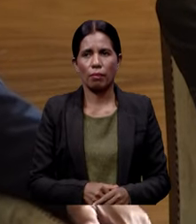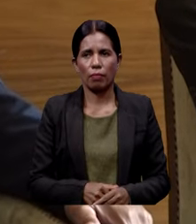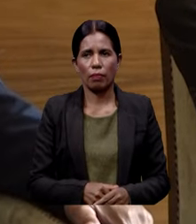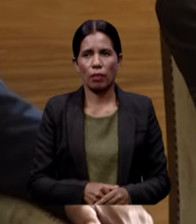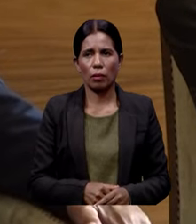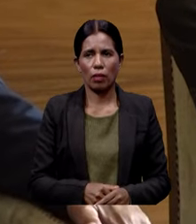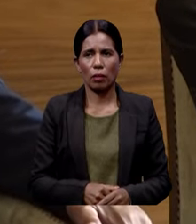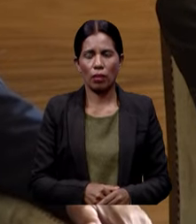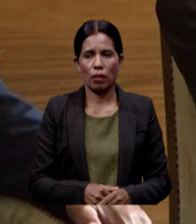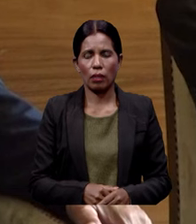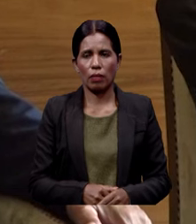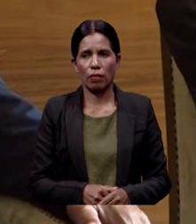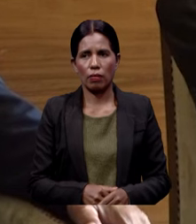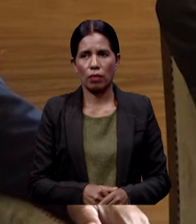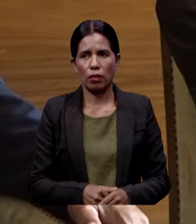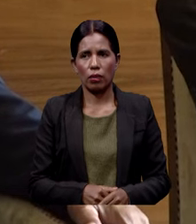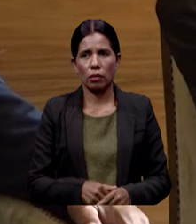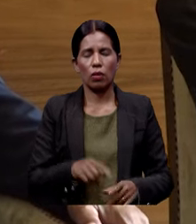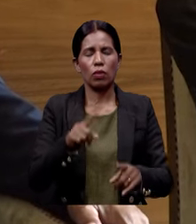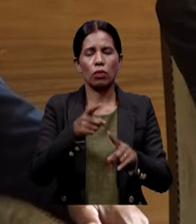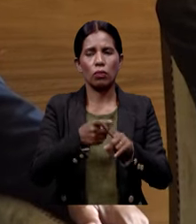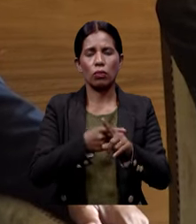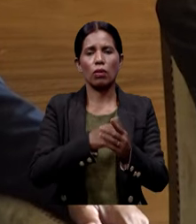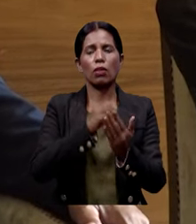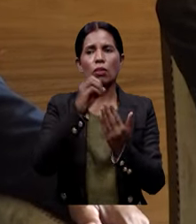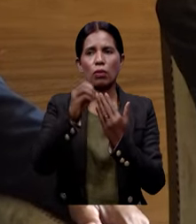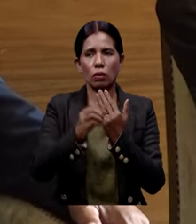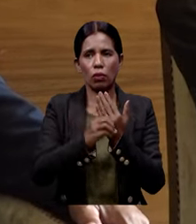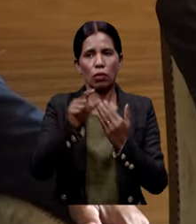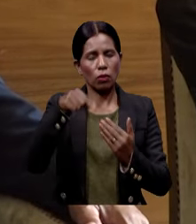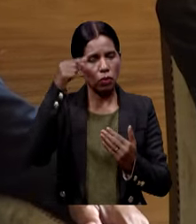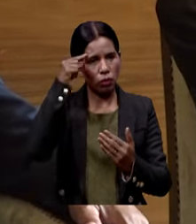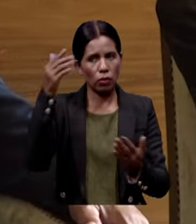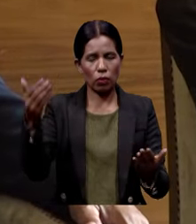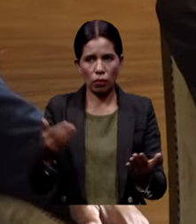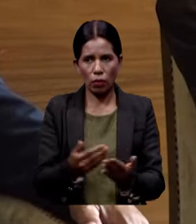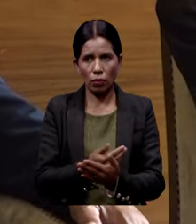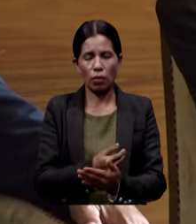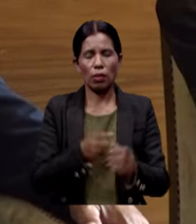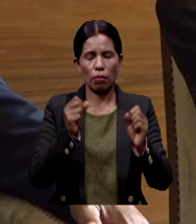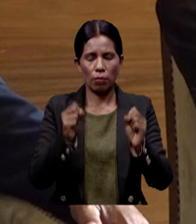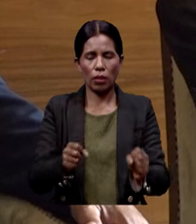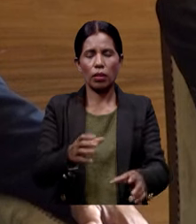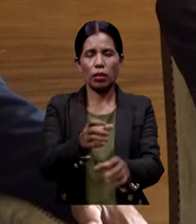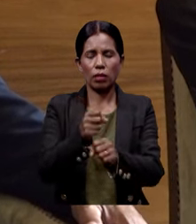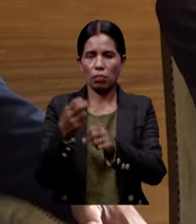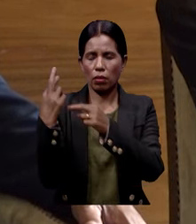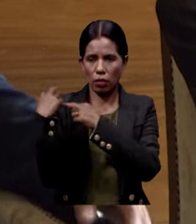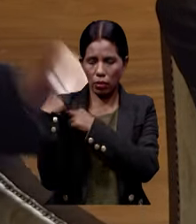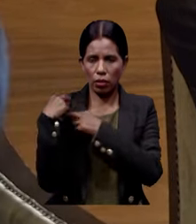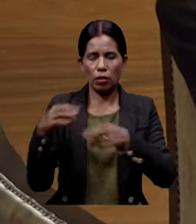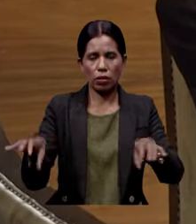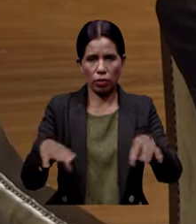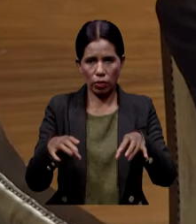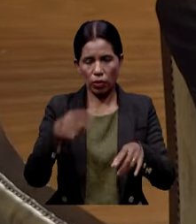só to outubro, maca, governo com Belo Toma Posse. Também